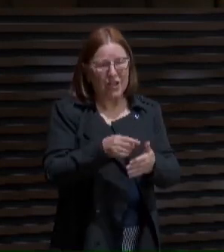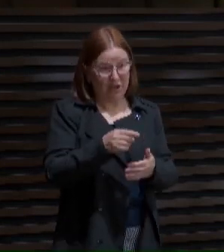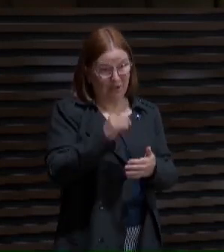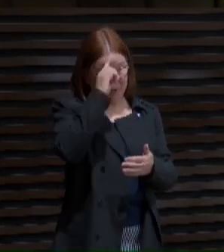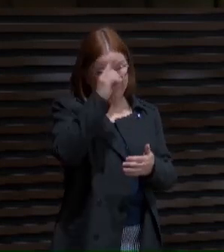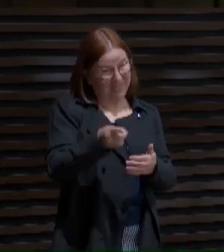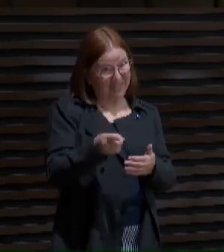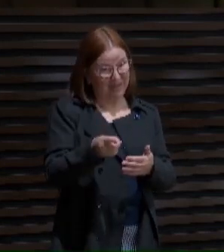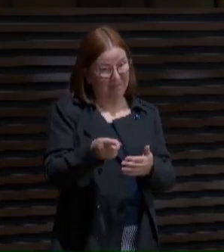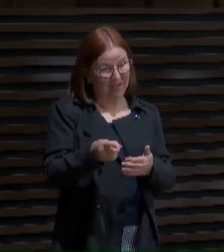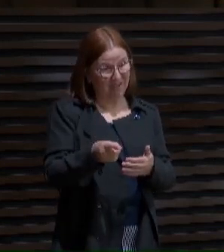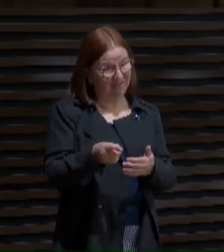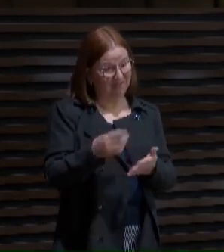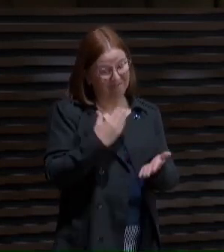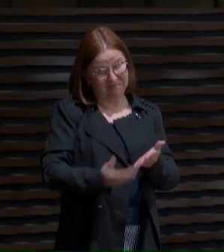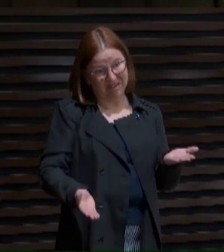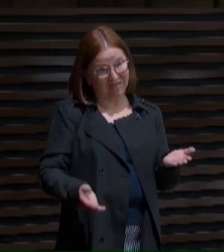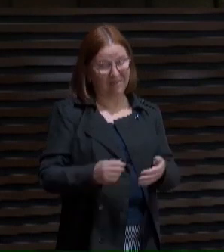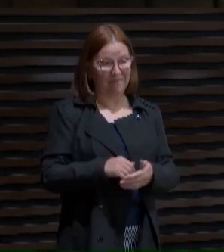pela lei.